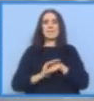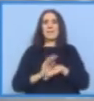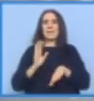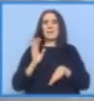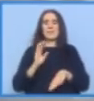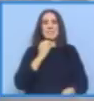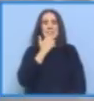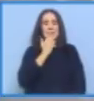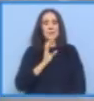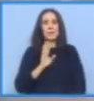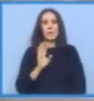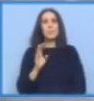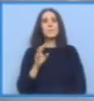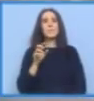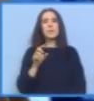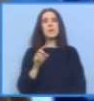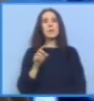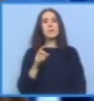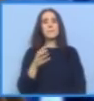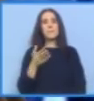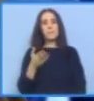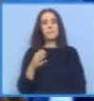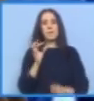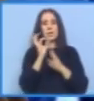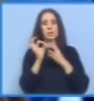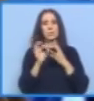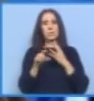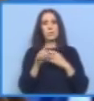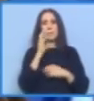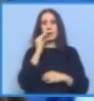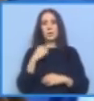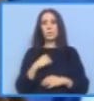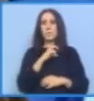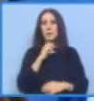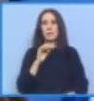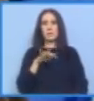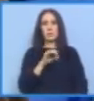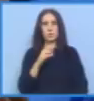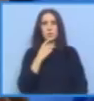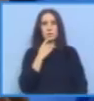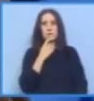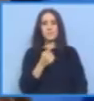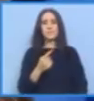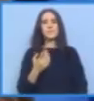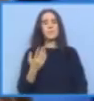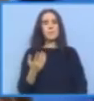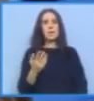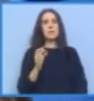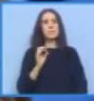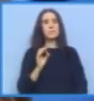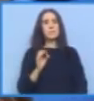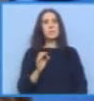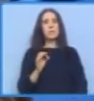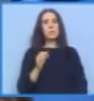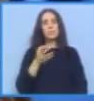mas então, este aspecto eu acho que o Padre Francisco estava a dizer, o modo como